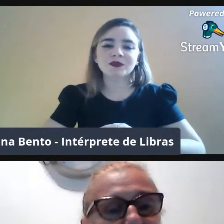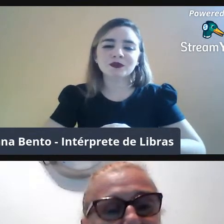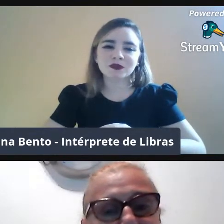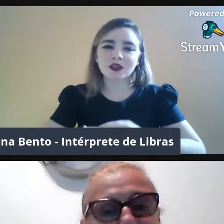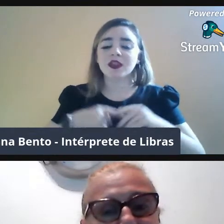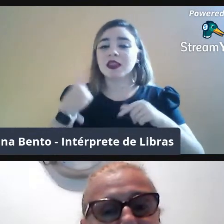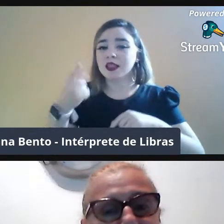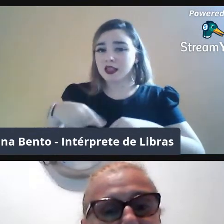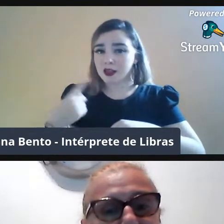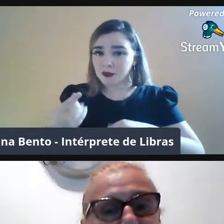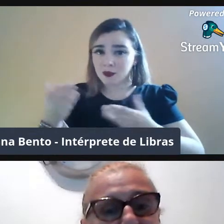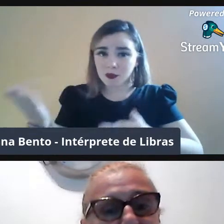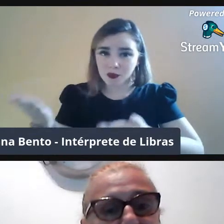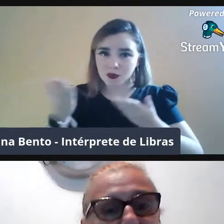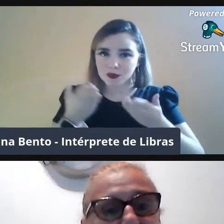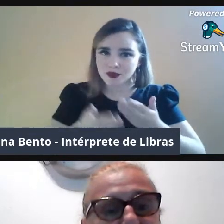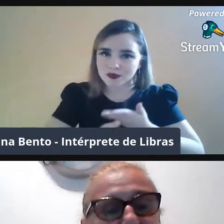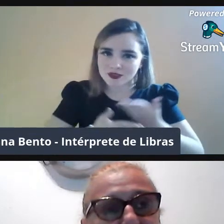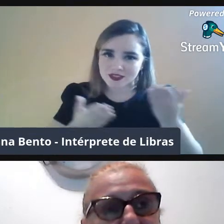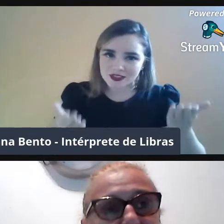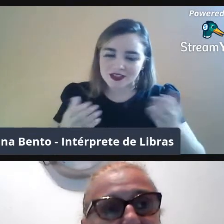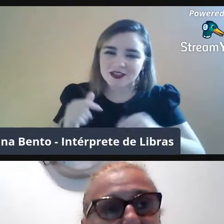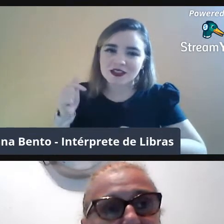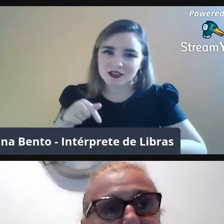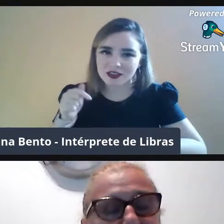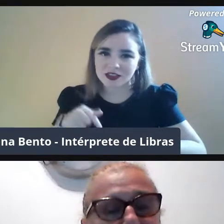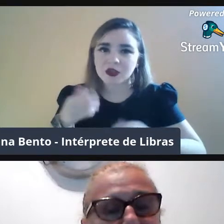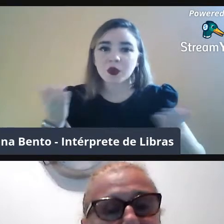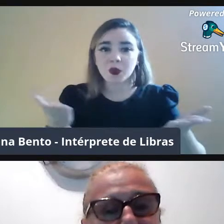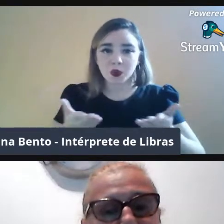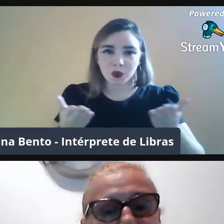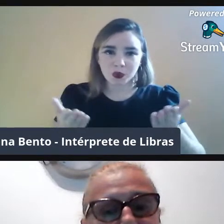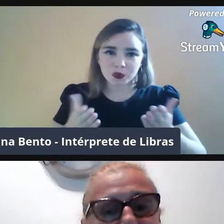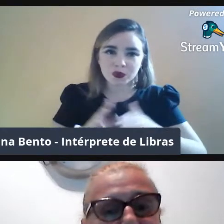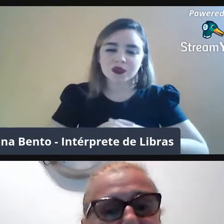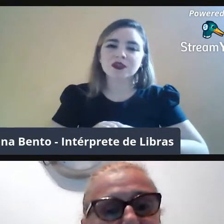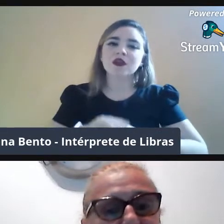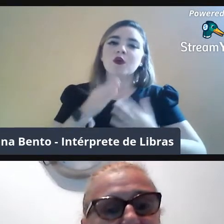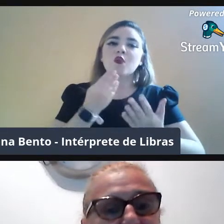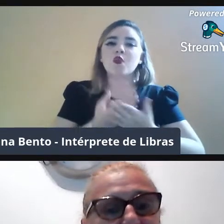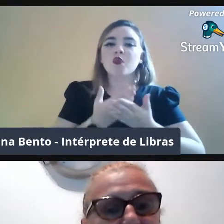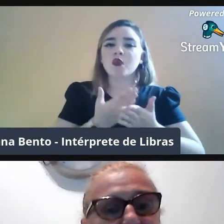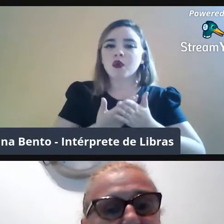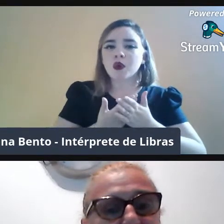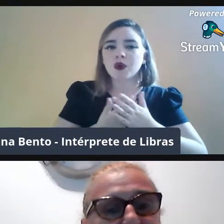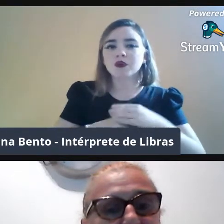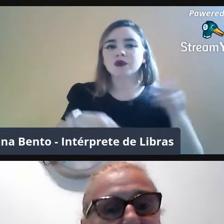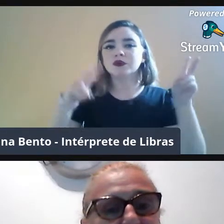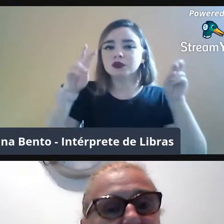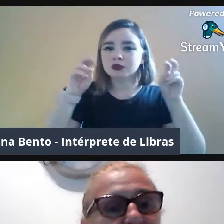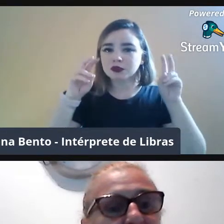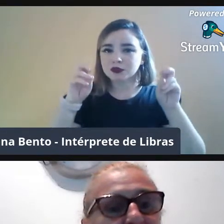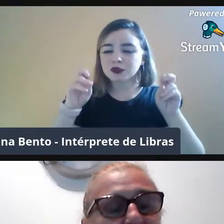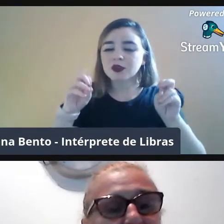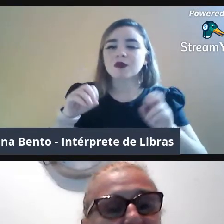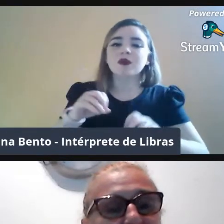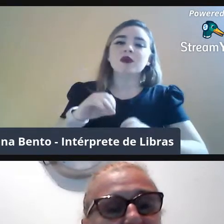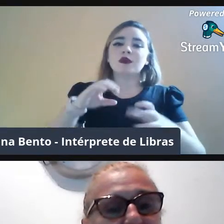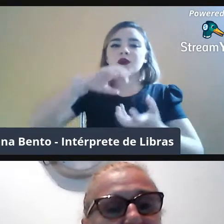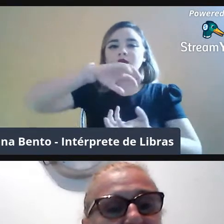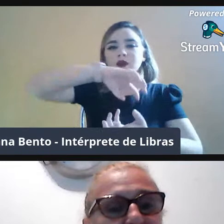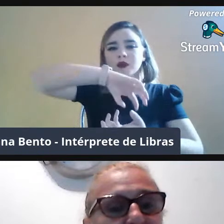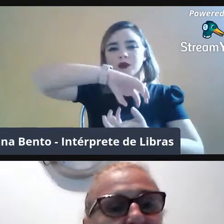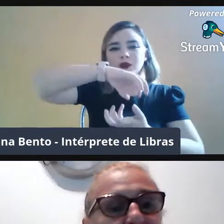Depois, eu quero convidar vocês que vieram para aqui hoje para também a gente fazer uma aula sobre questões de ecologia